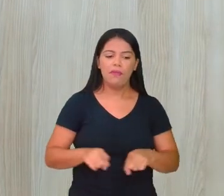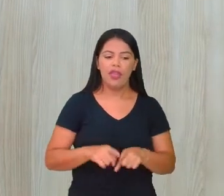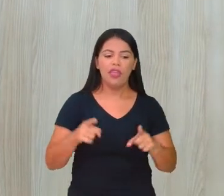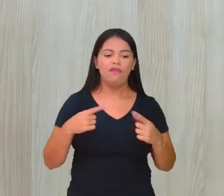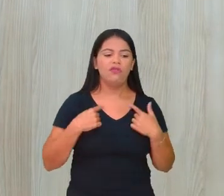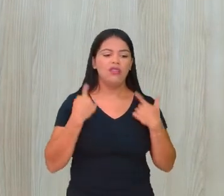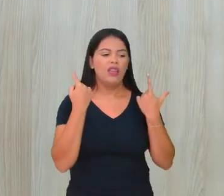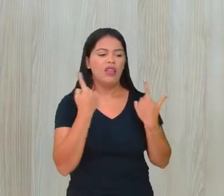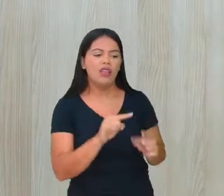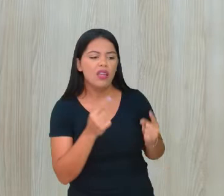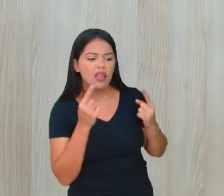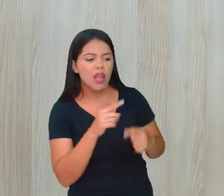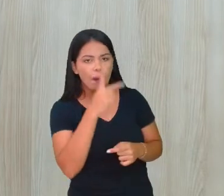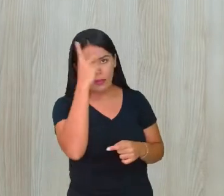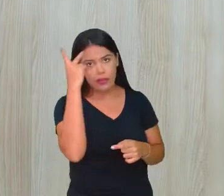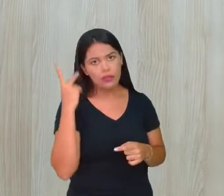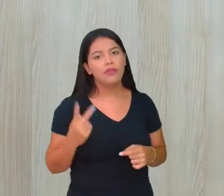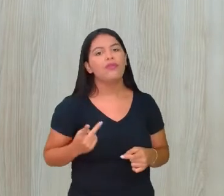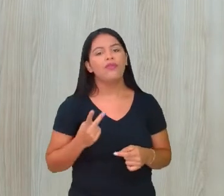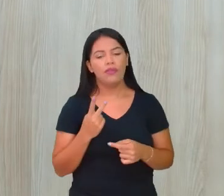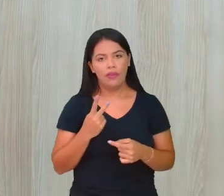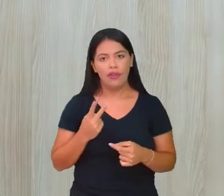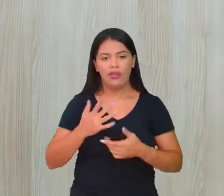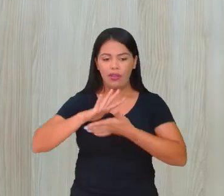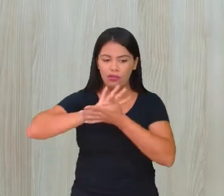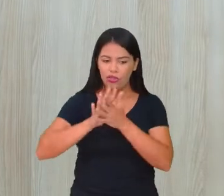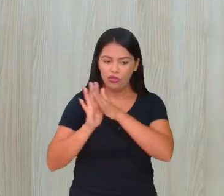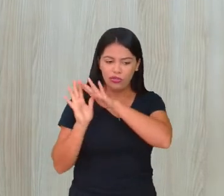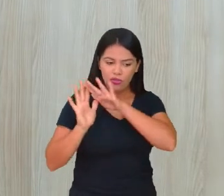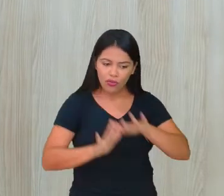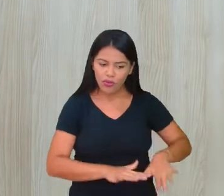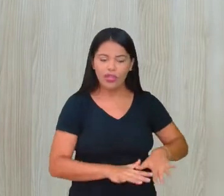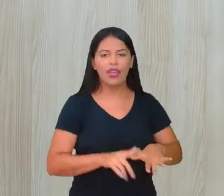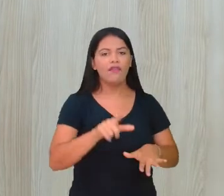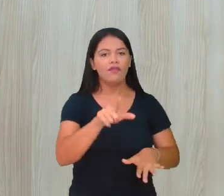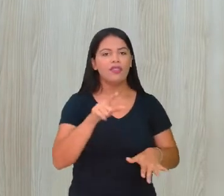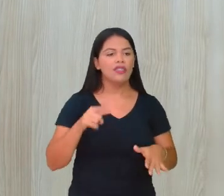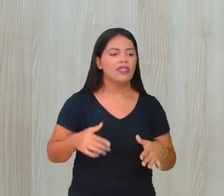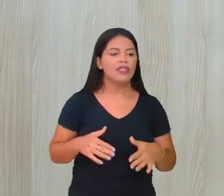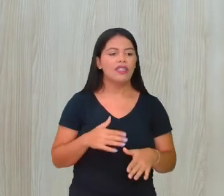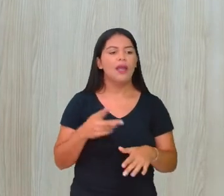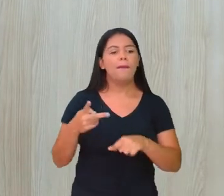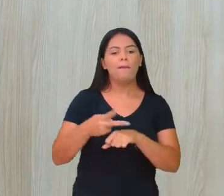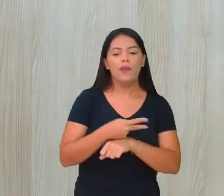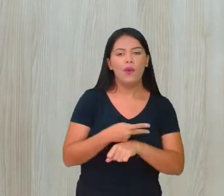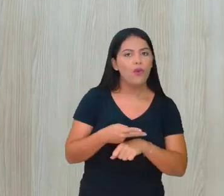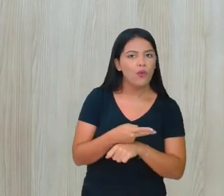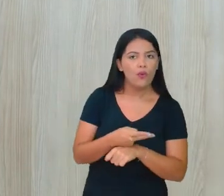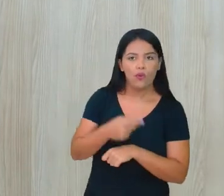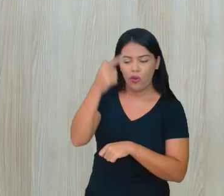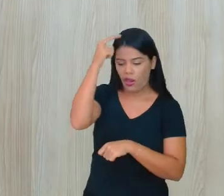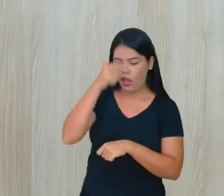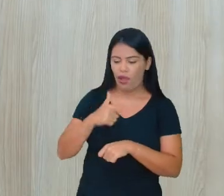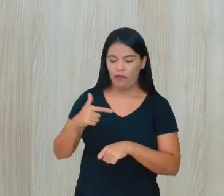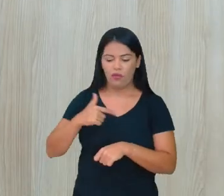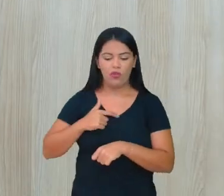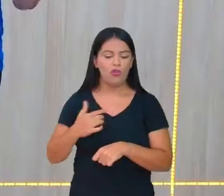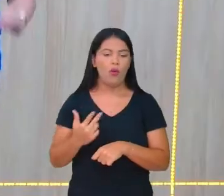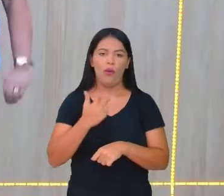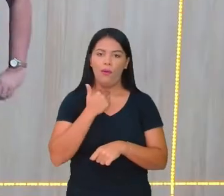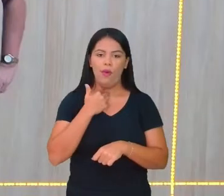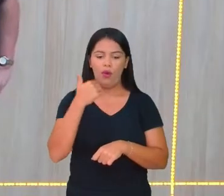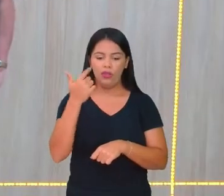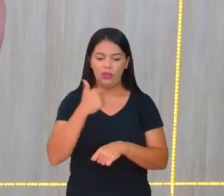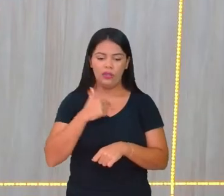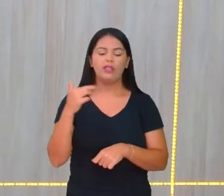e qualquer ato racista que você presencie. Então, tipo, é você ativamente buscar não ser racista. Muito